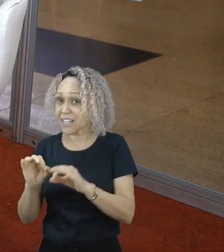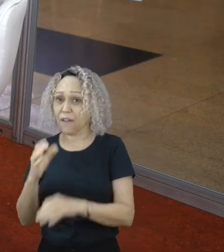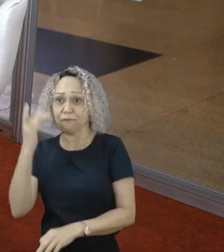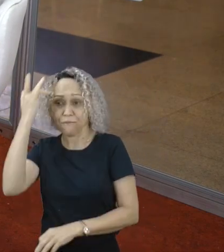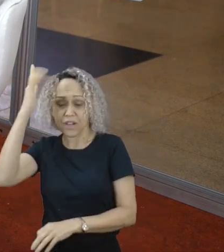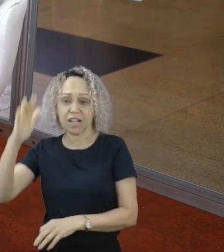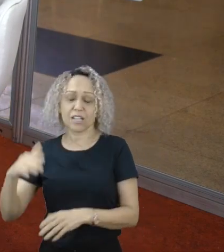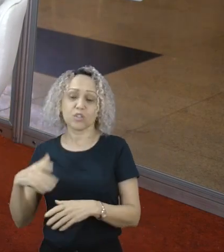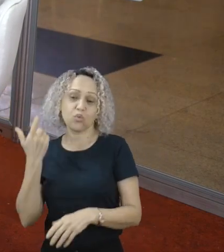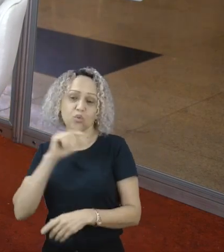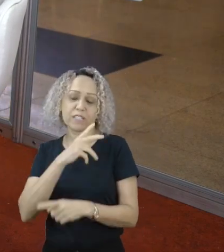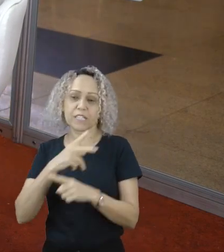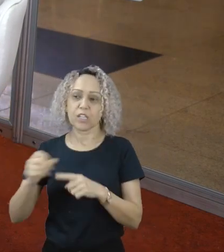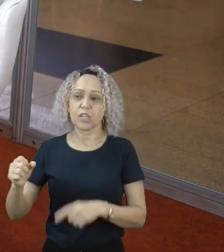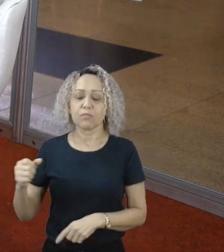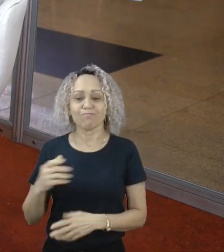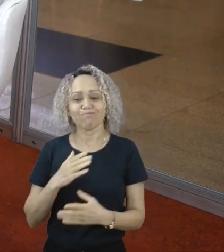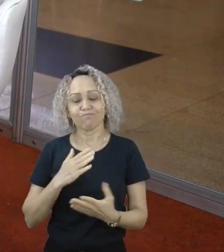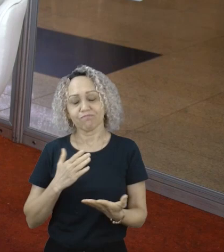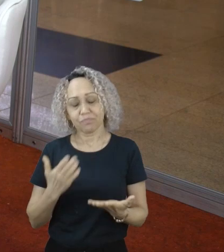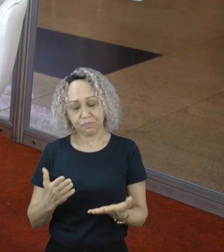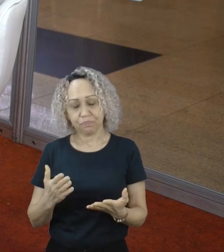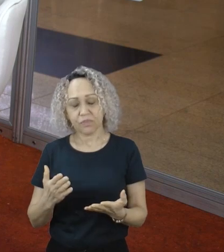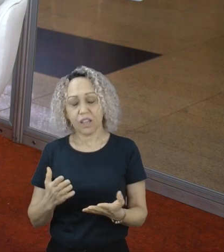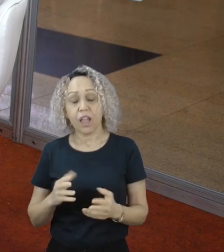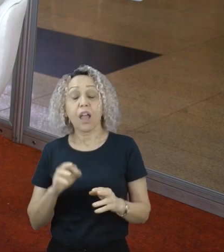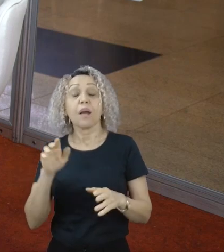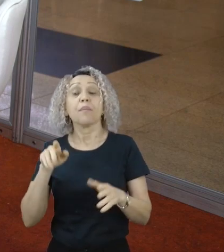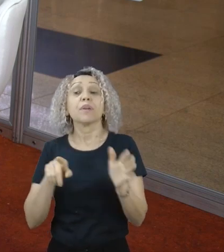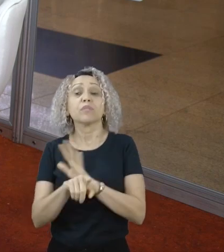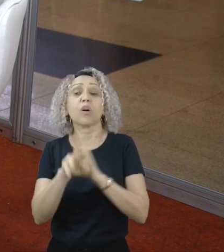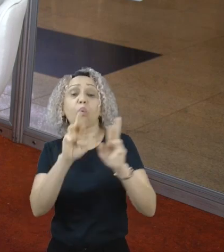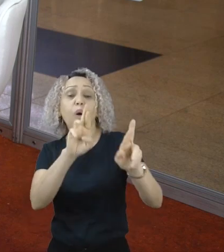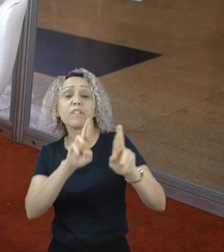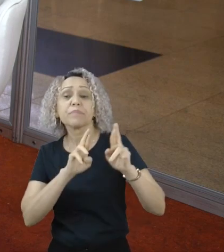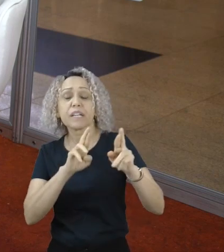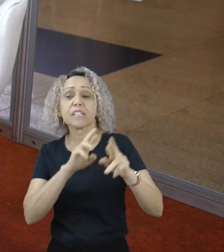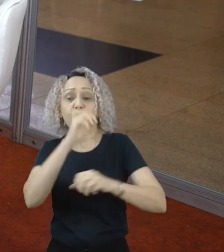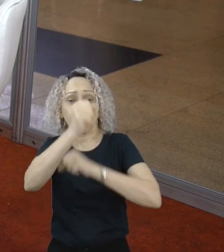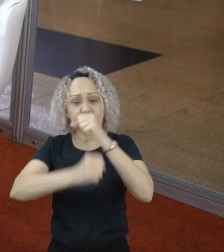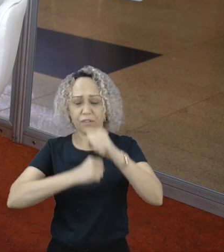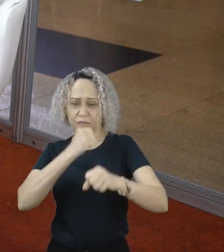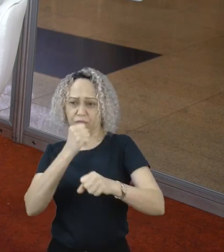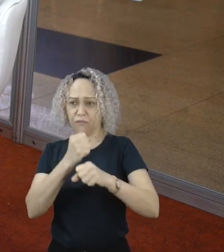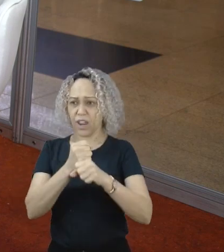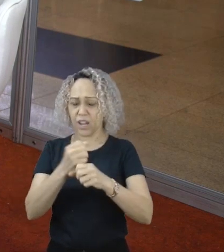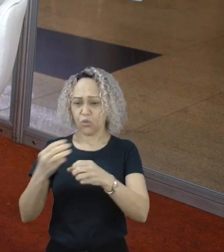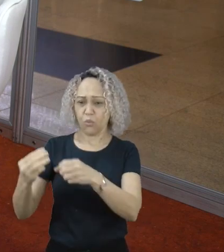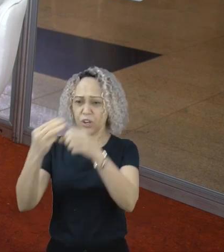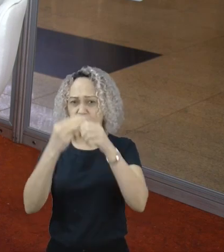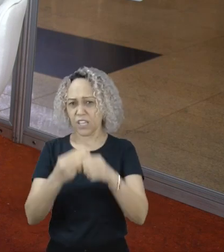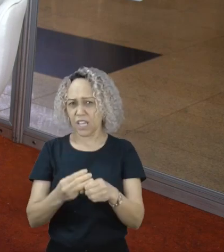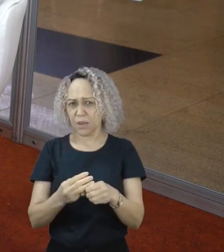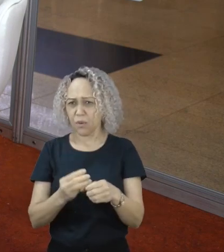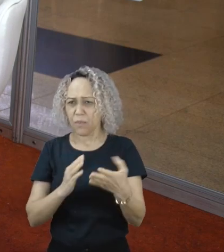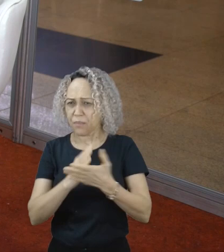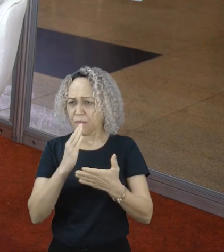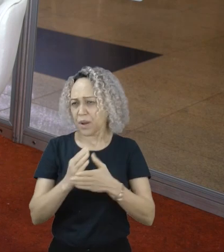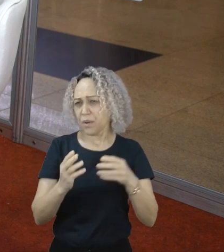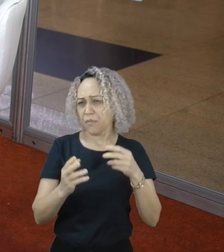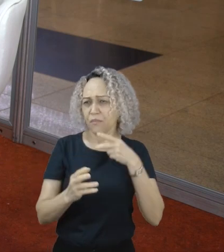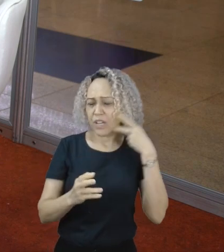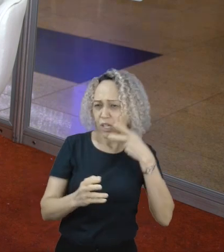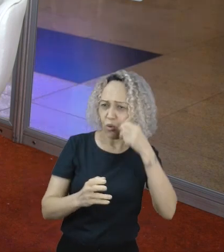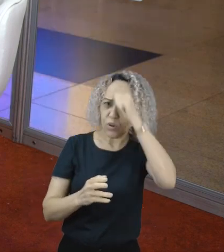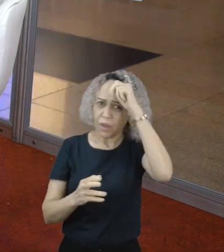expectativa para o ano que vem, para a disputa nos municípios aí de eleger mais vereadores, vereadoras, prefeitos e prefeitas? Olha, a expectativa ela